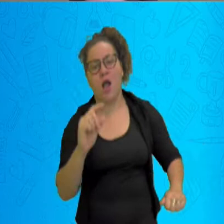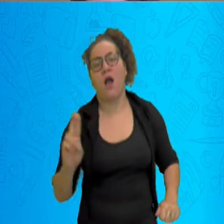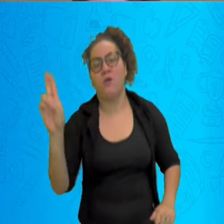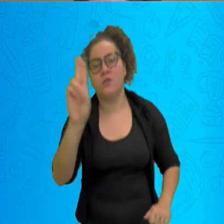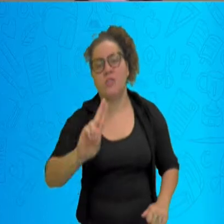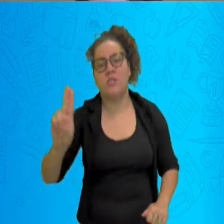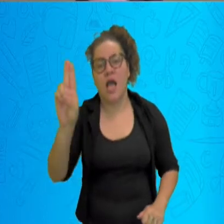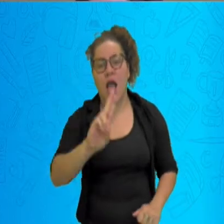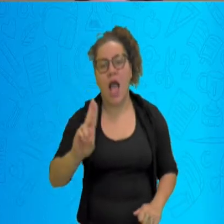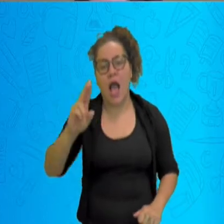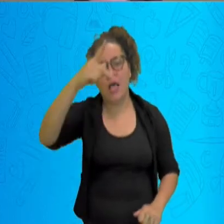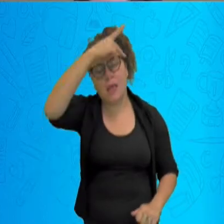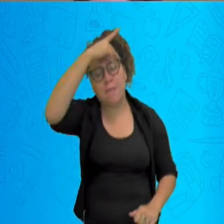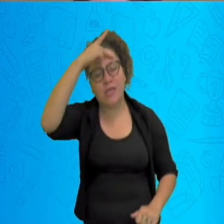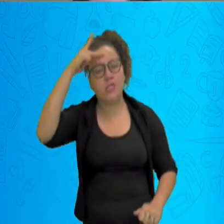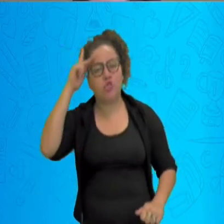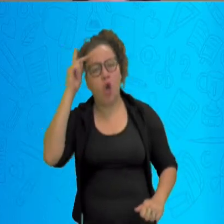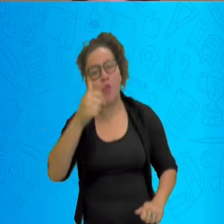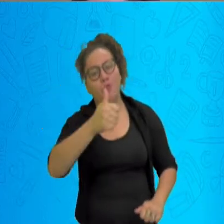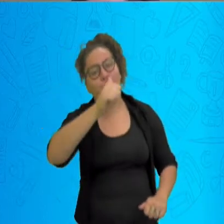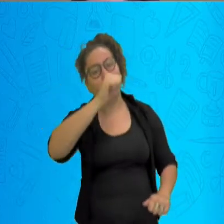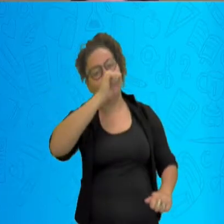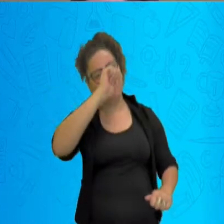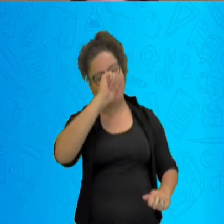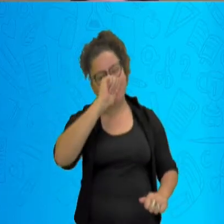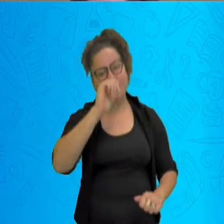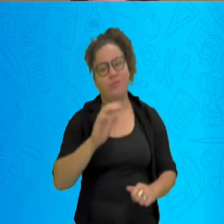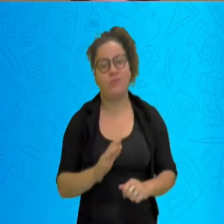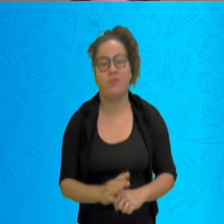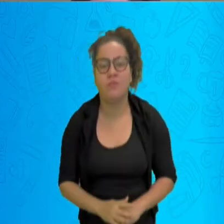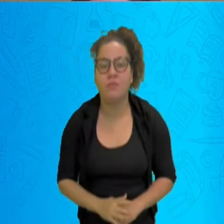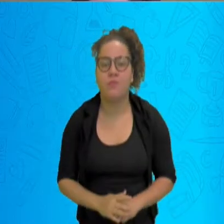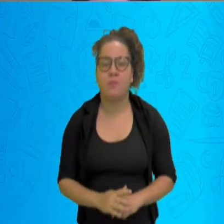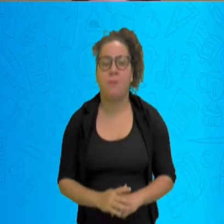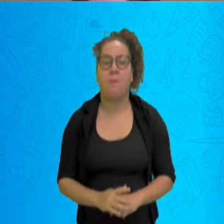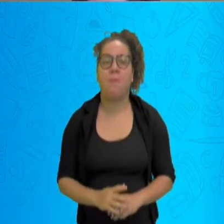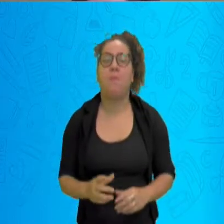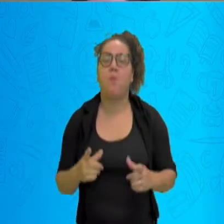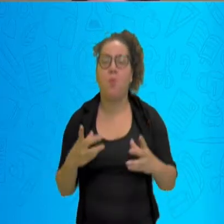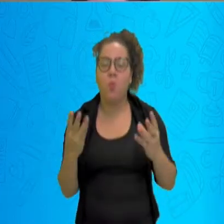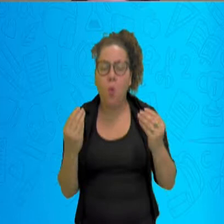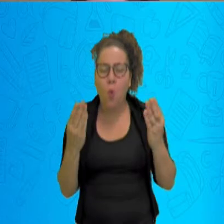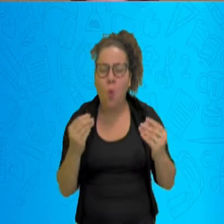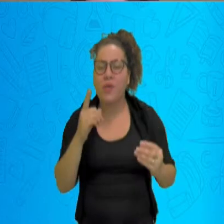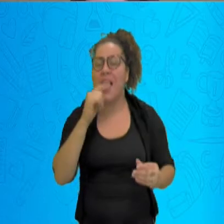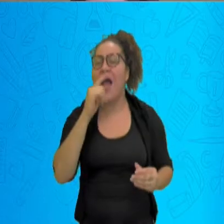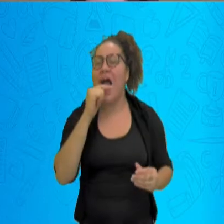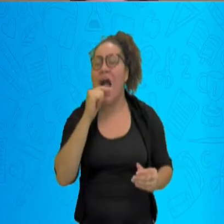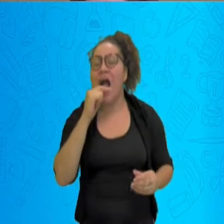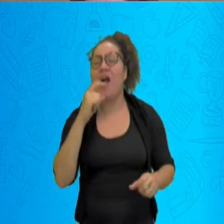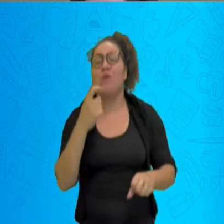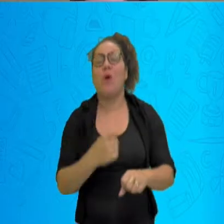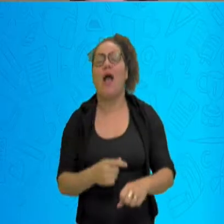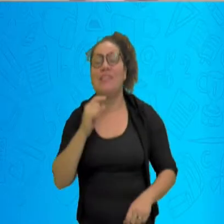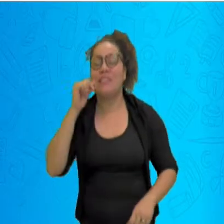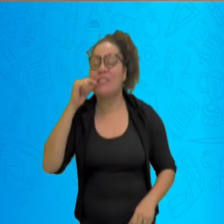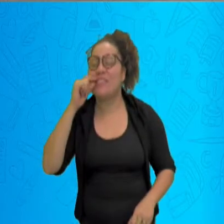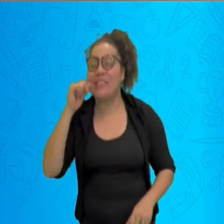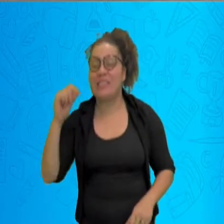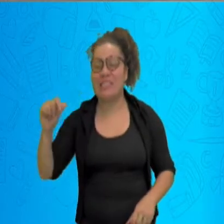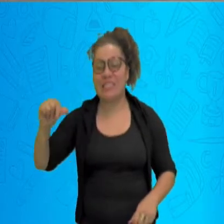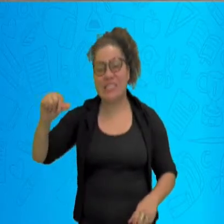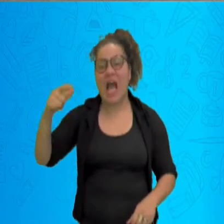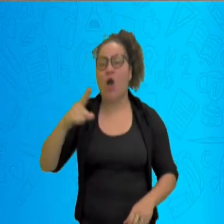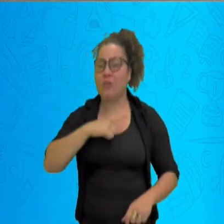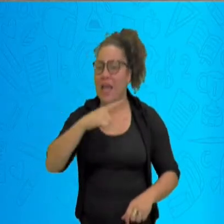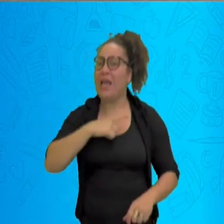ser utilizada para o consumo humano. A maioria da água é salgada. Você